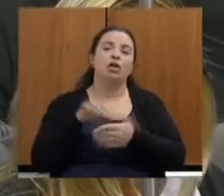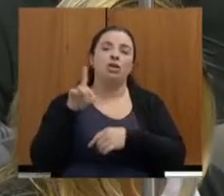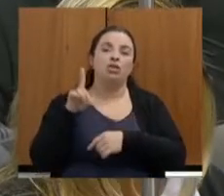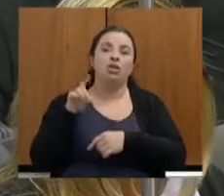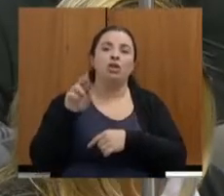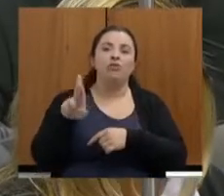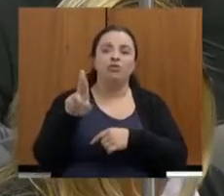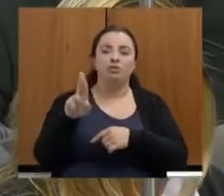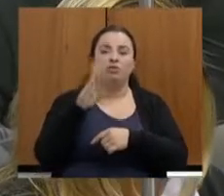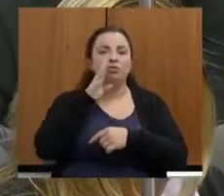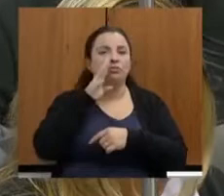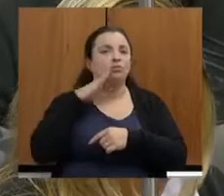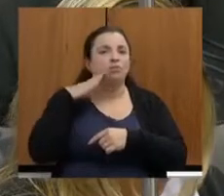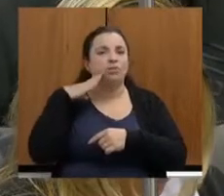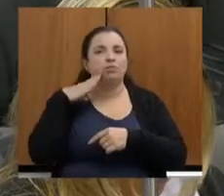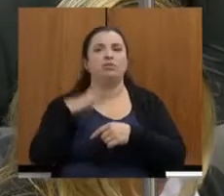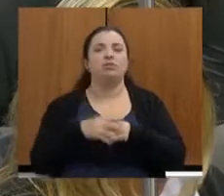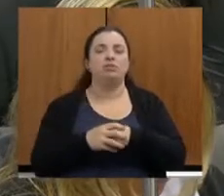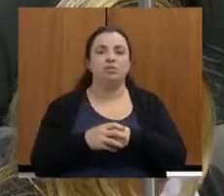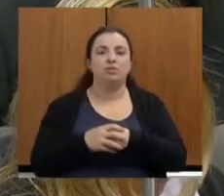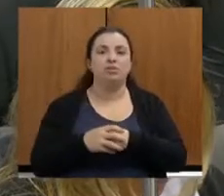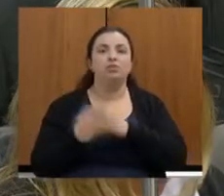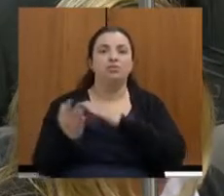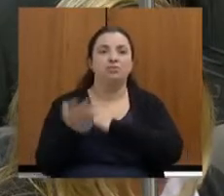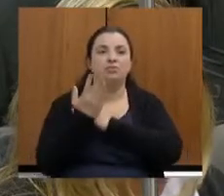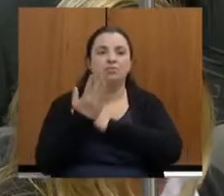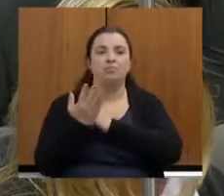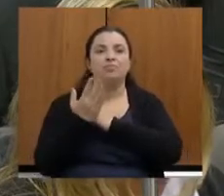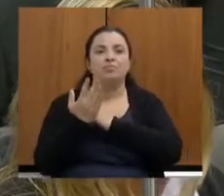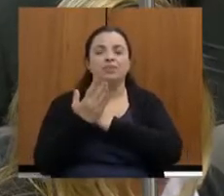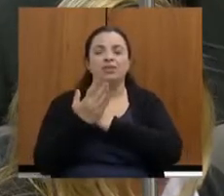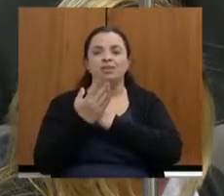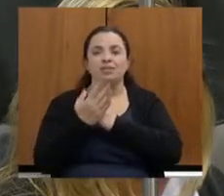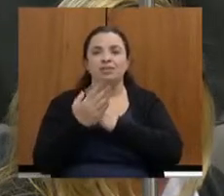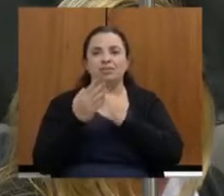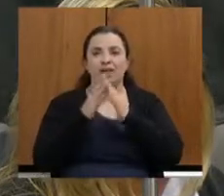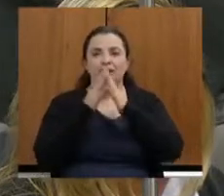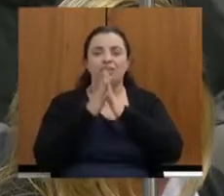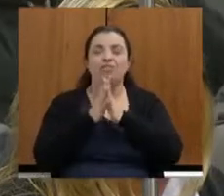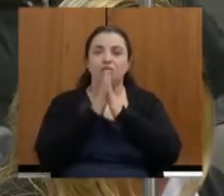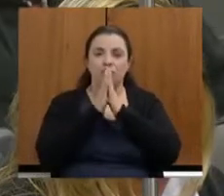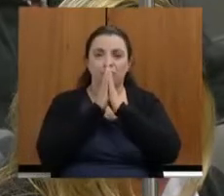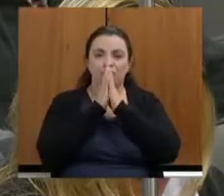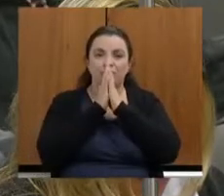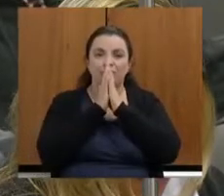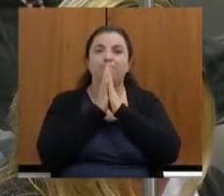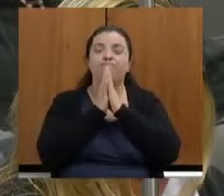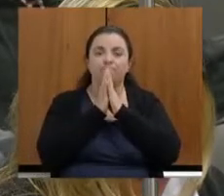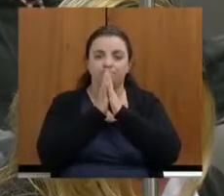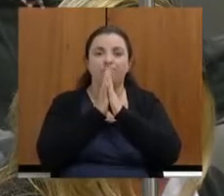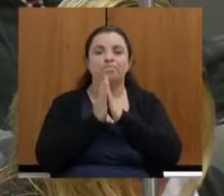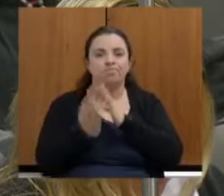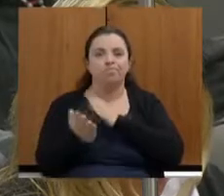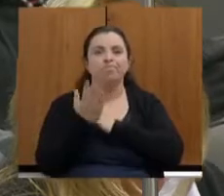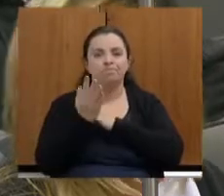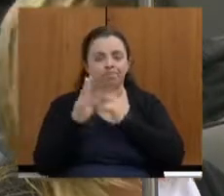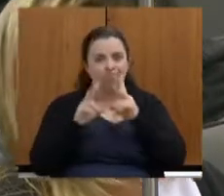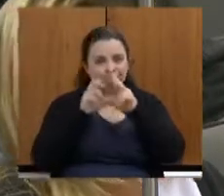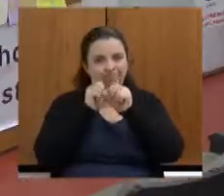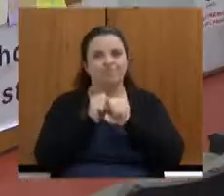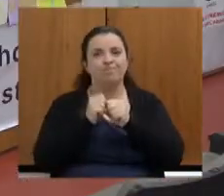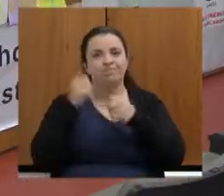que nos ajude aí pelo amor de Deus e de dar essa força para nossa tá bom eu agradeço